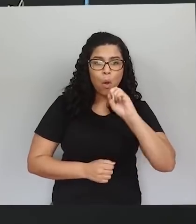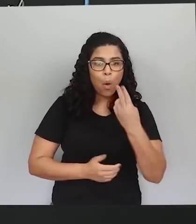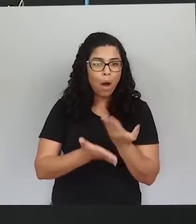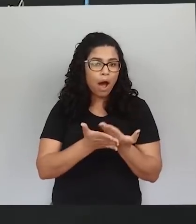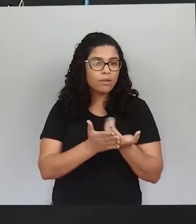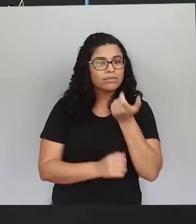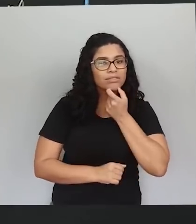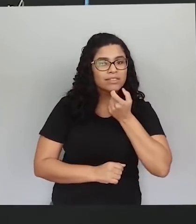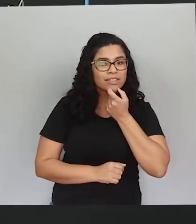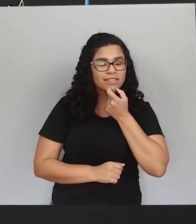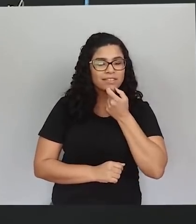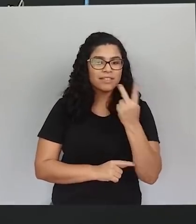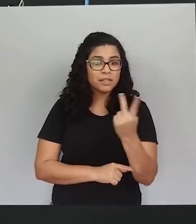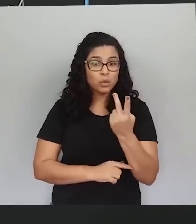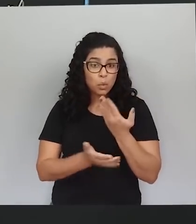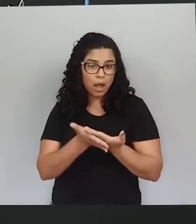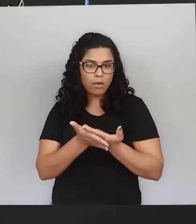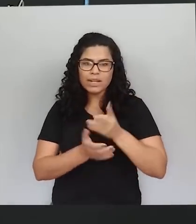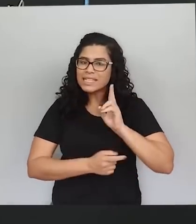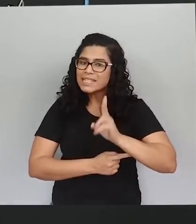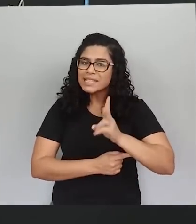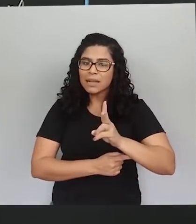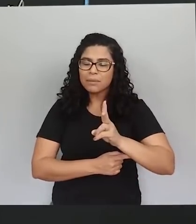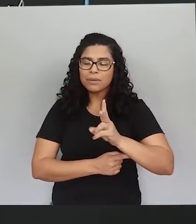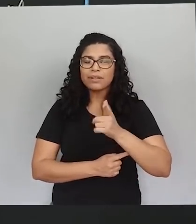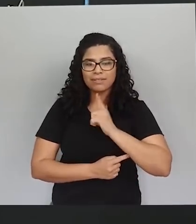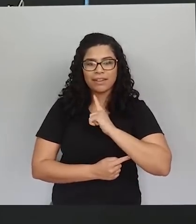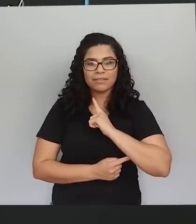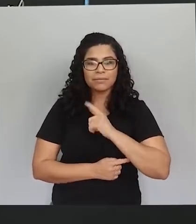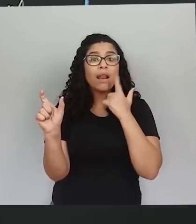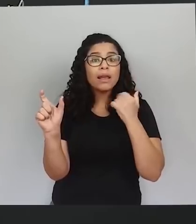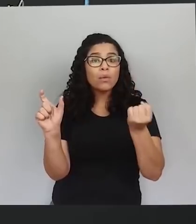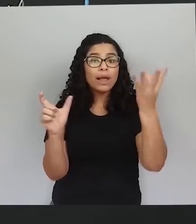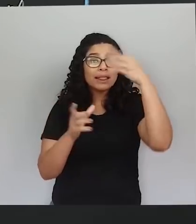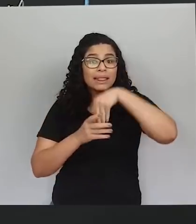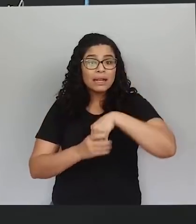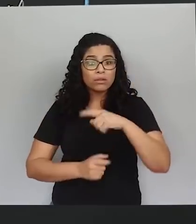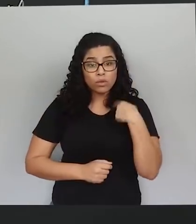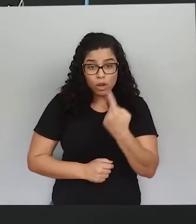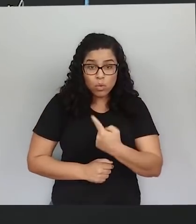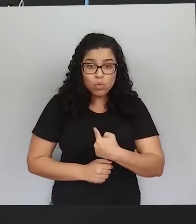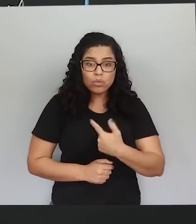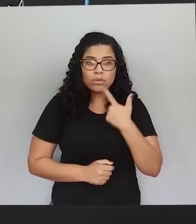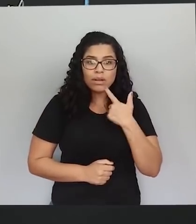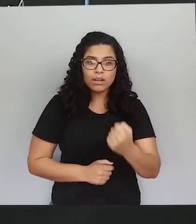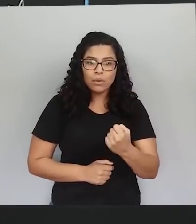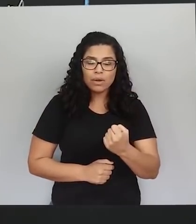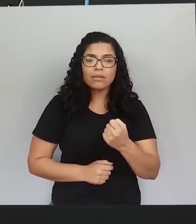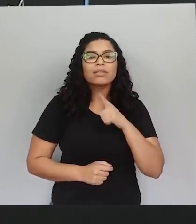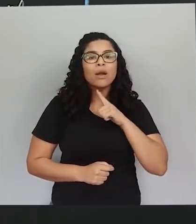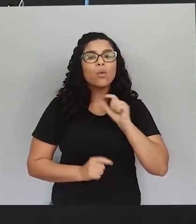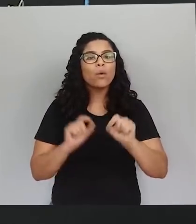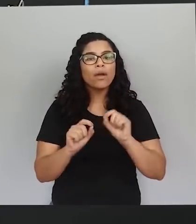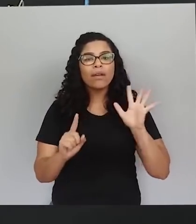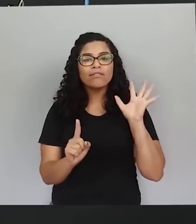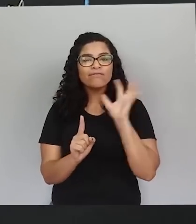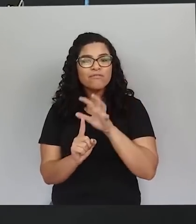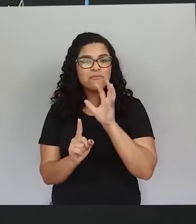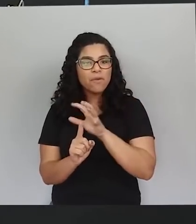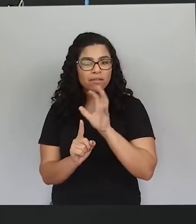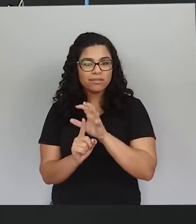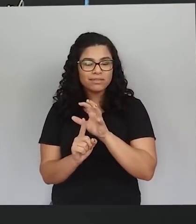dessa forma, não imaginamos quantas necessidades existem por aí. Então, é sempre muito